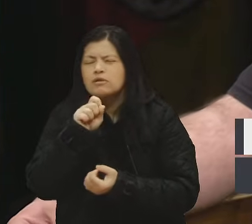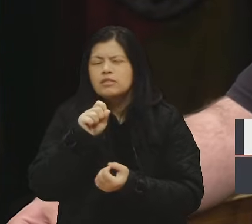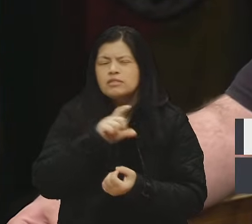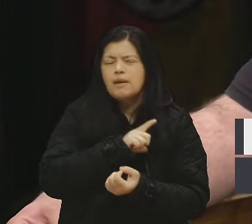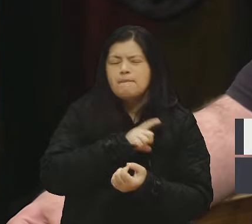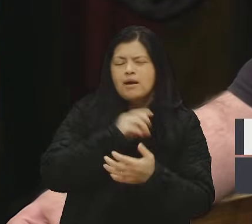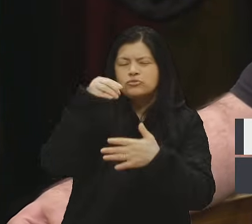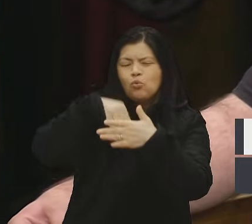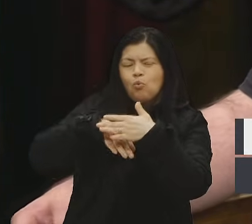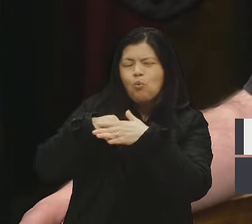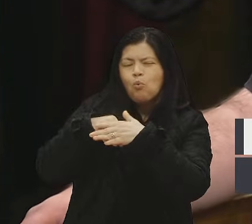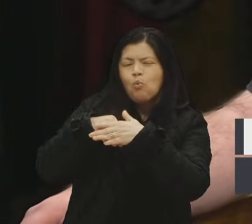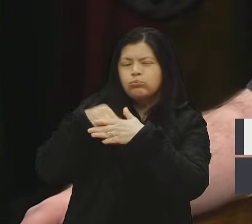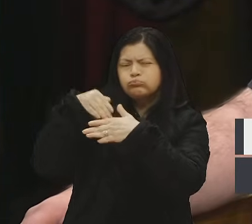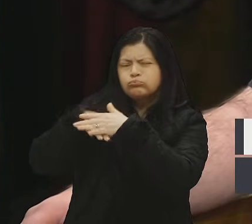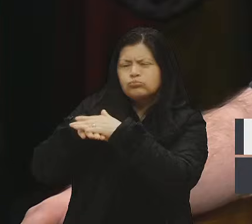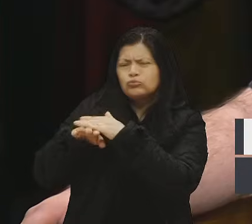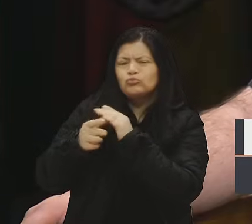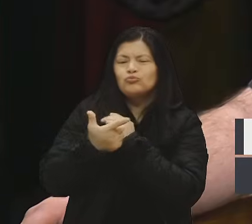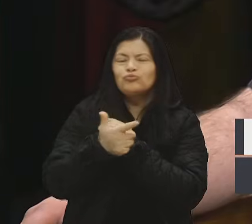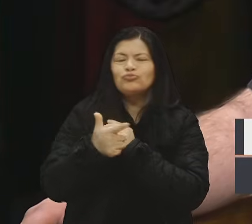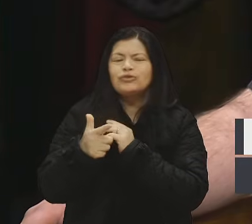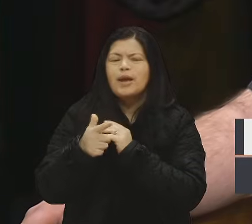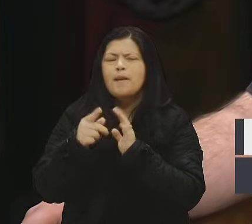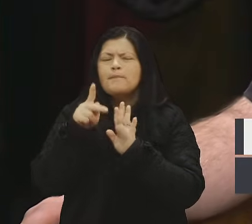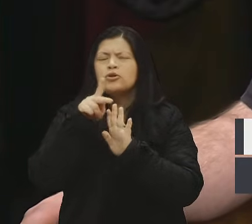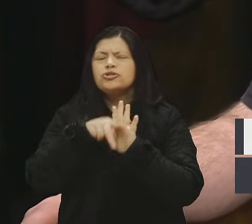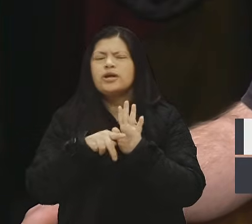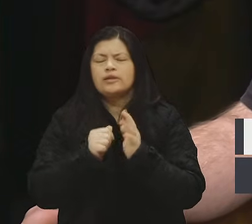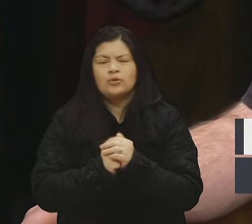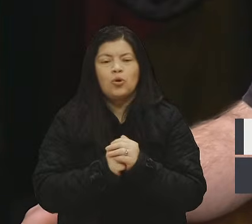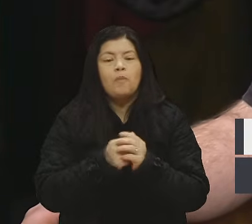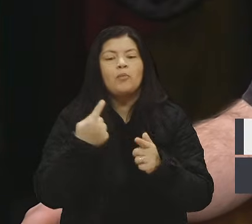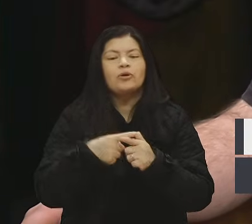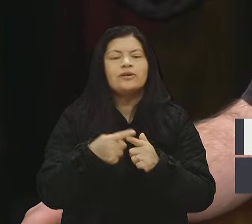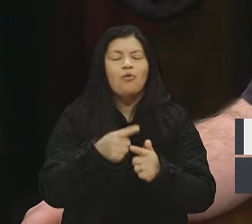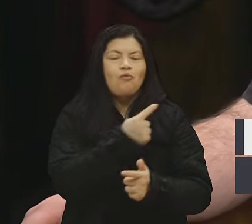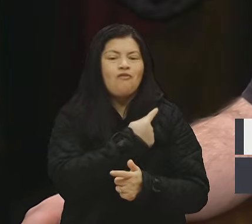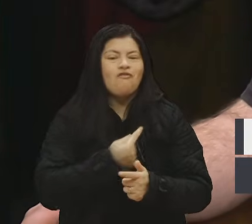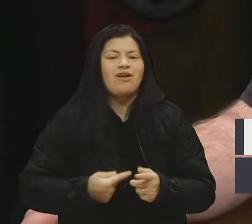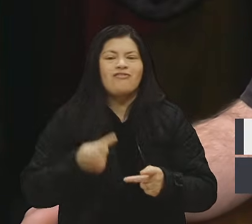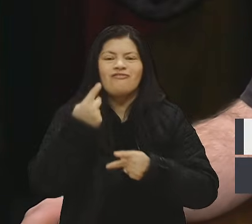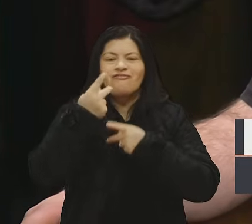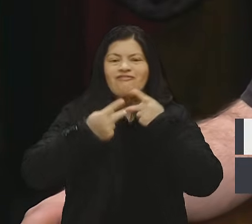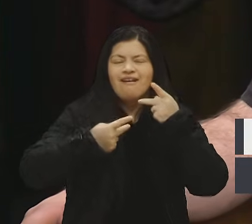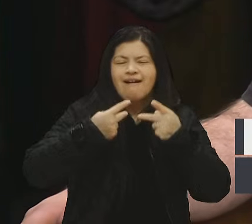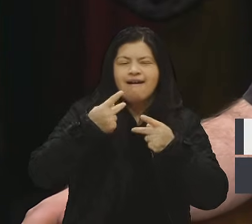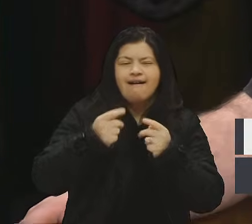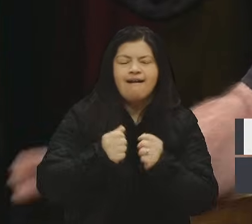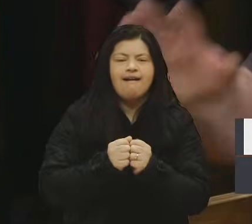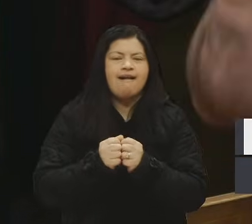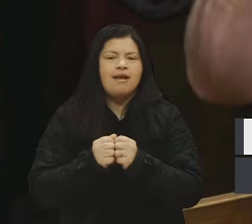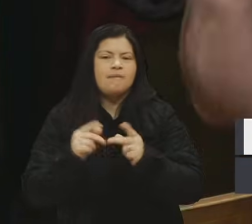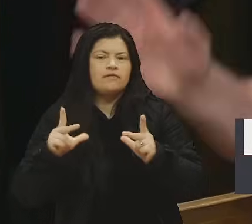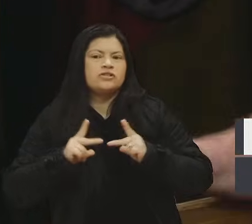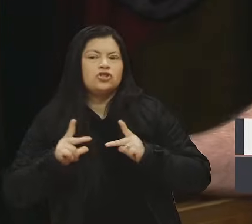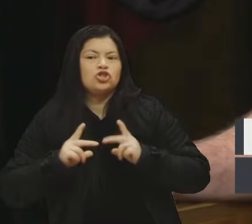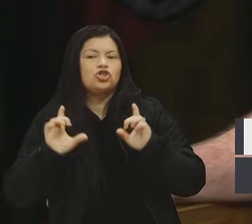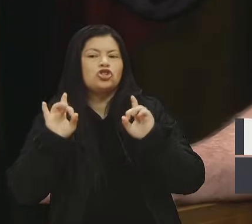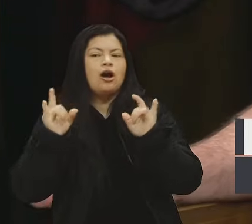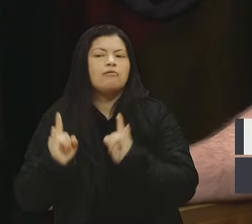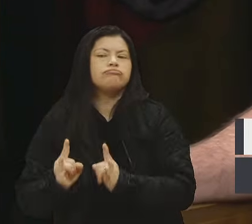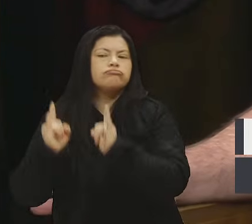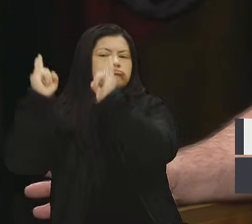coisas que não estão no projeto? Porque o que o governo diz é que ele vai privatizar só a estrutura